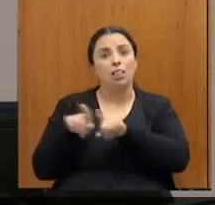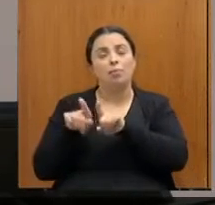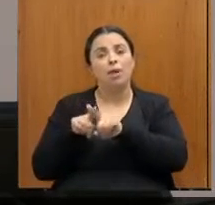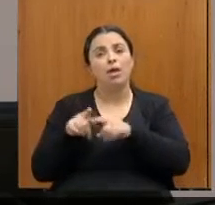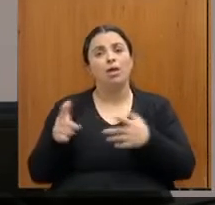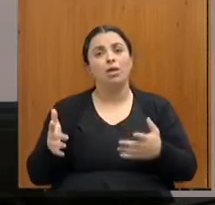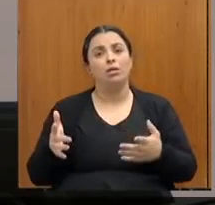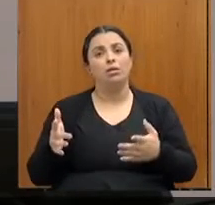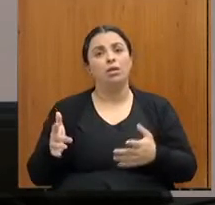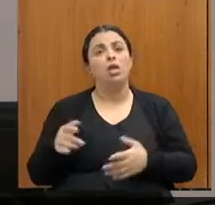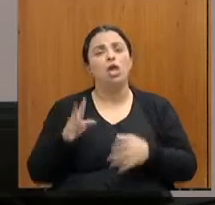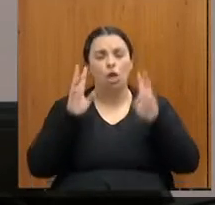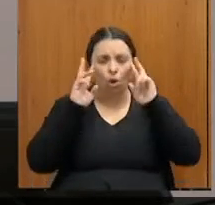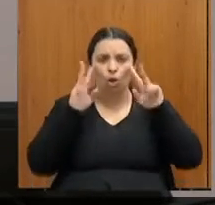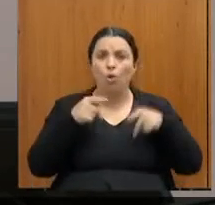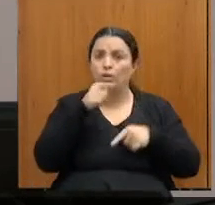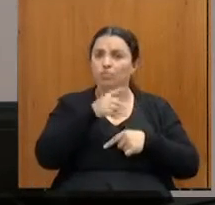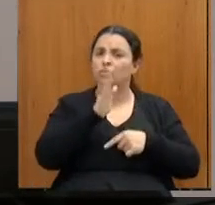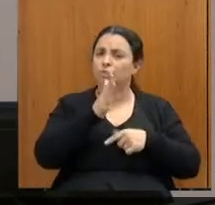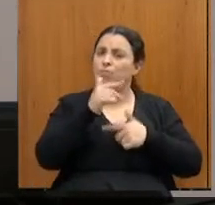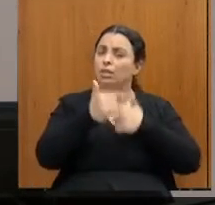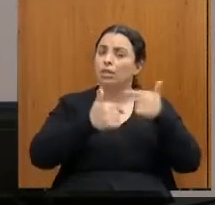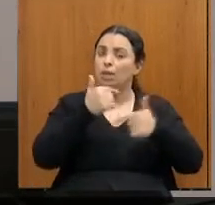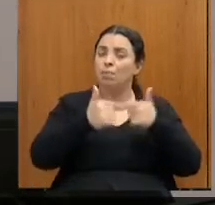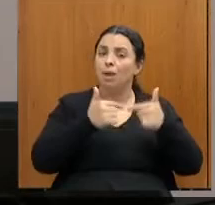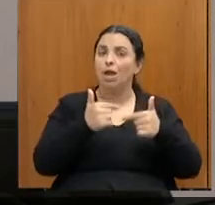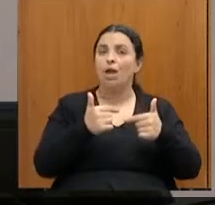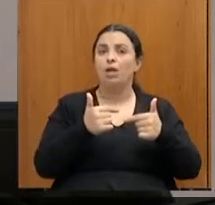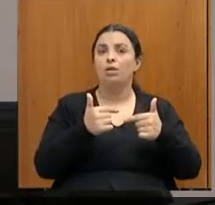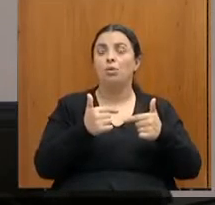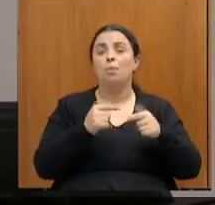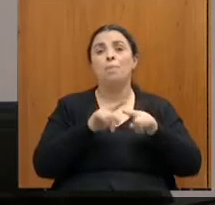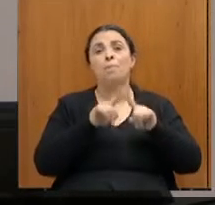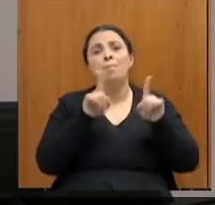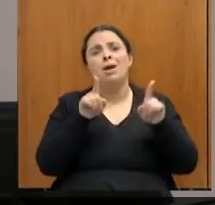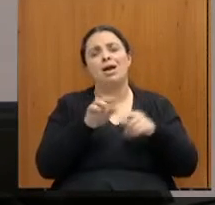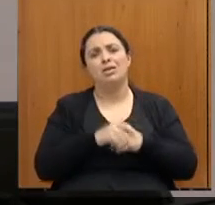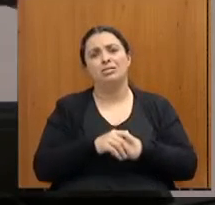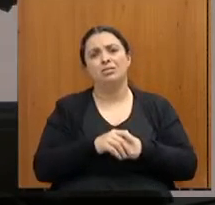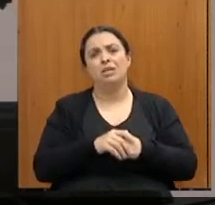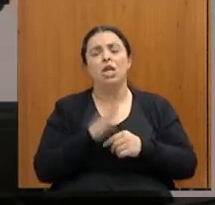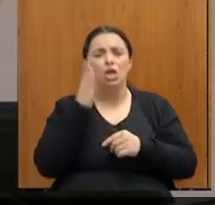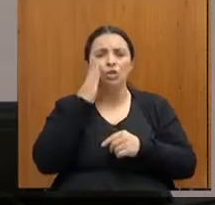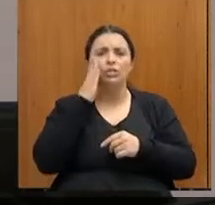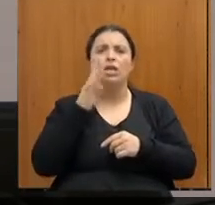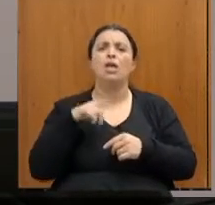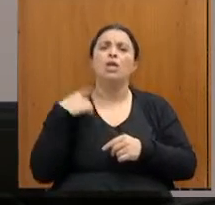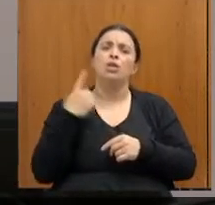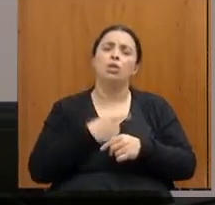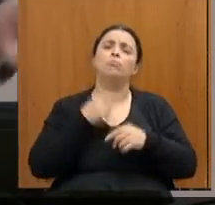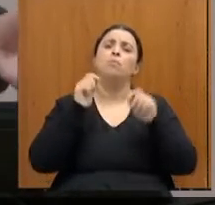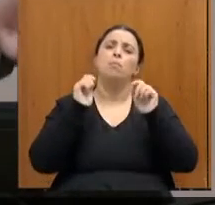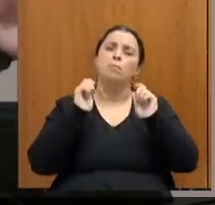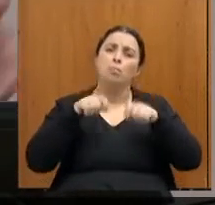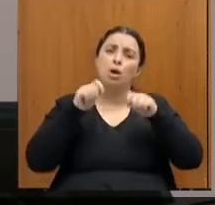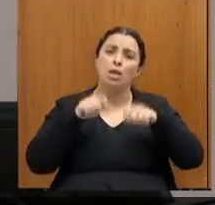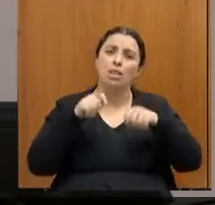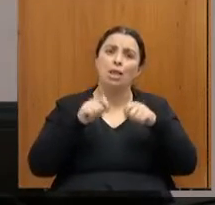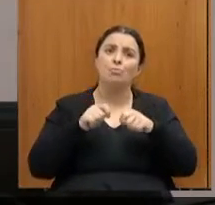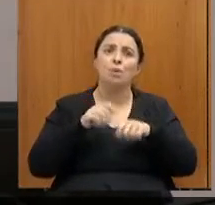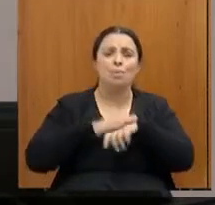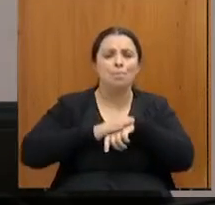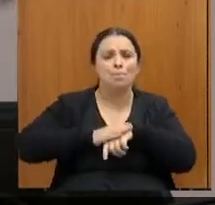discutir aquilo que haja divergência mas eu quero dizer que nós podemos ter uma colaboração muito maior para ir mais longe